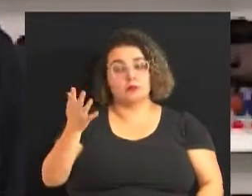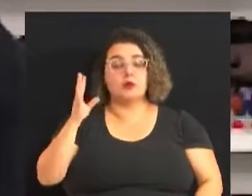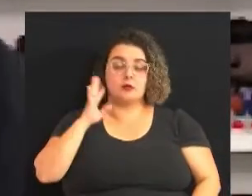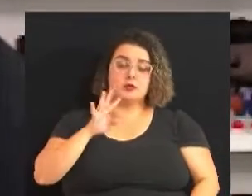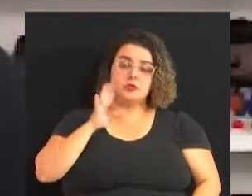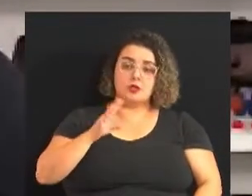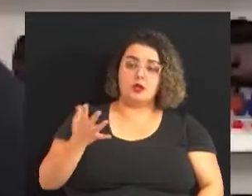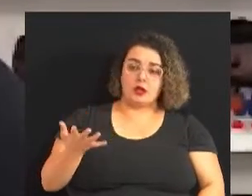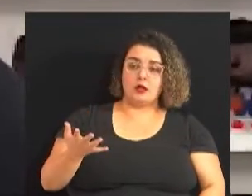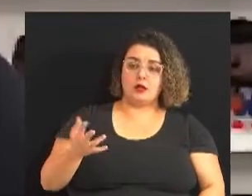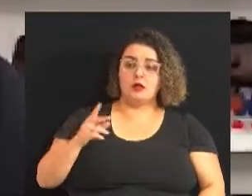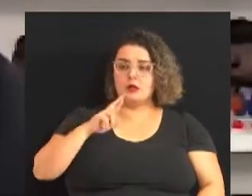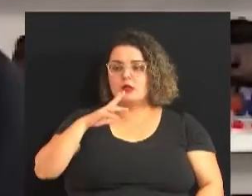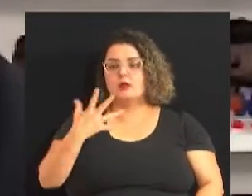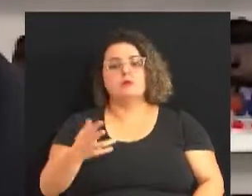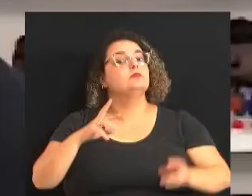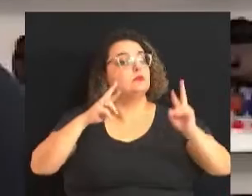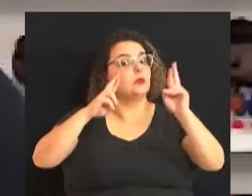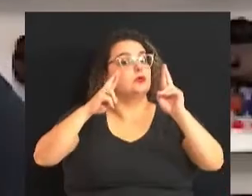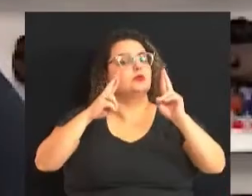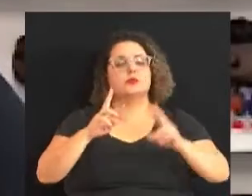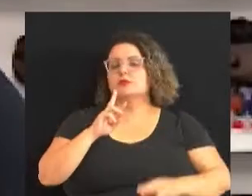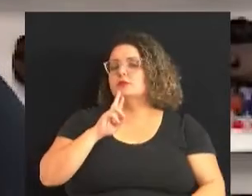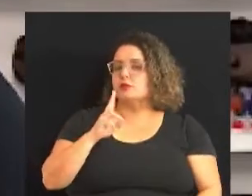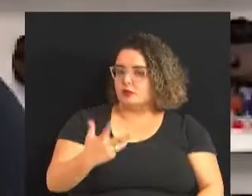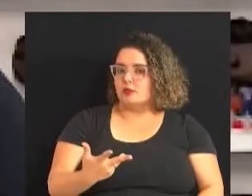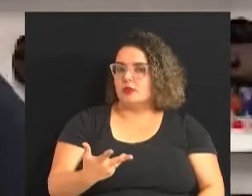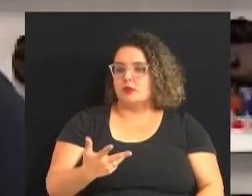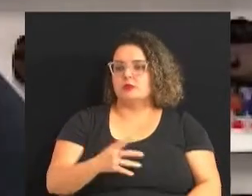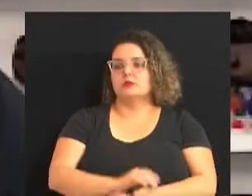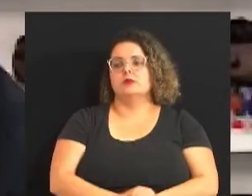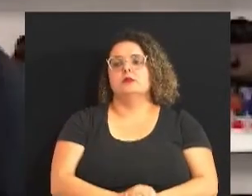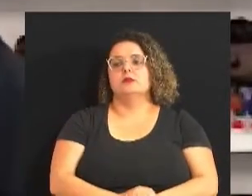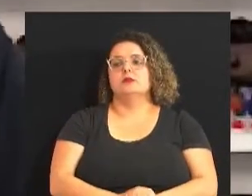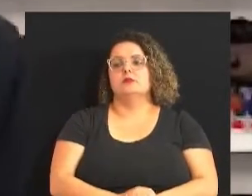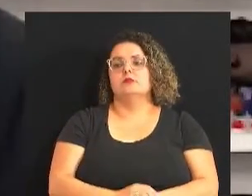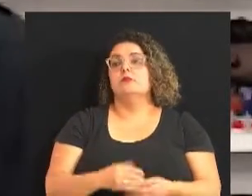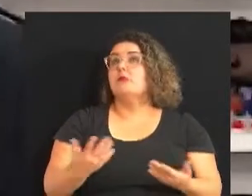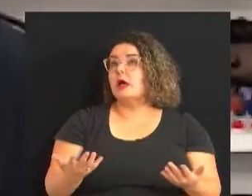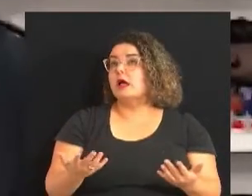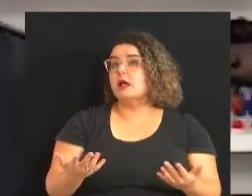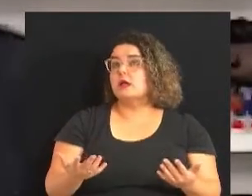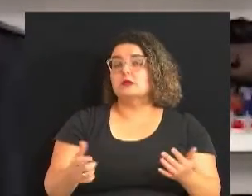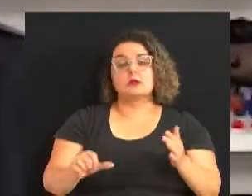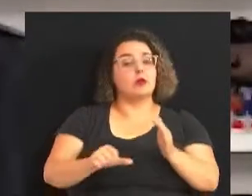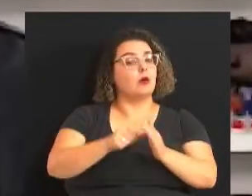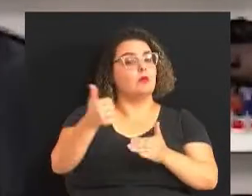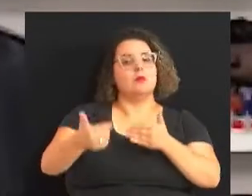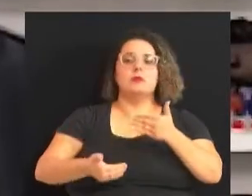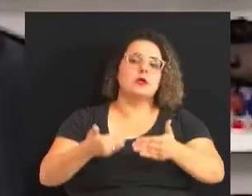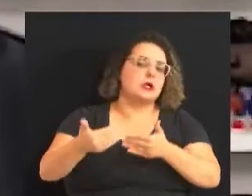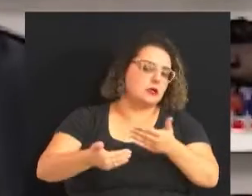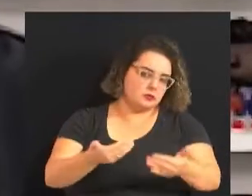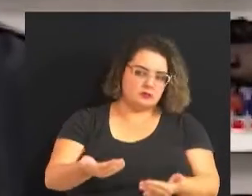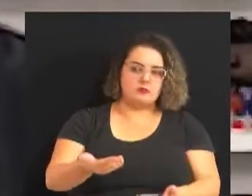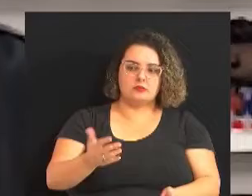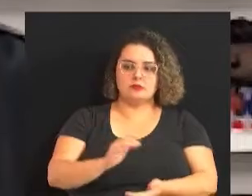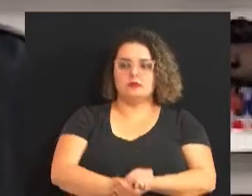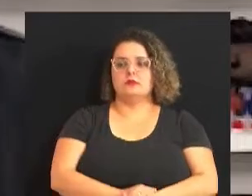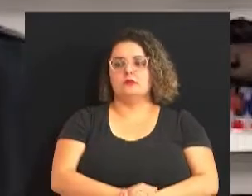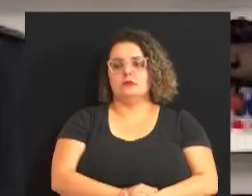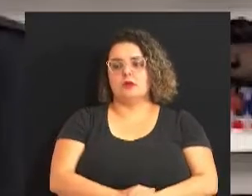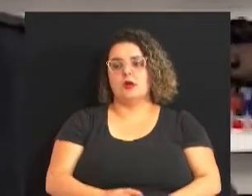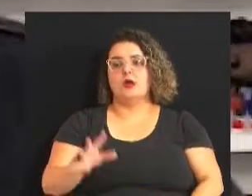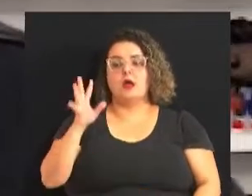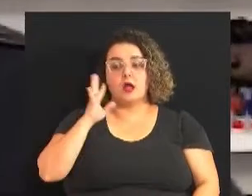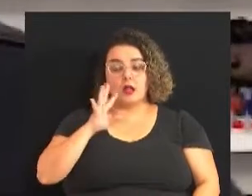É um resultado, torço muito para o resultado, mas eu acho que é o primeiro passo. Eu acho que é legal você